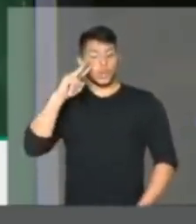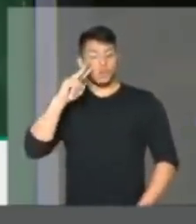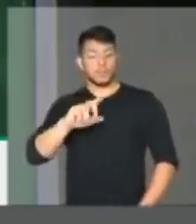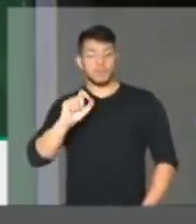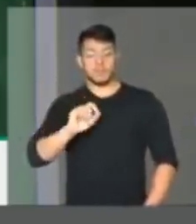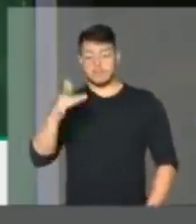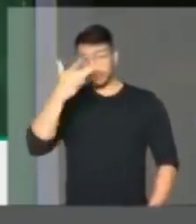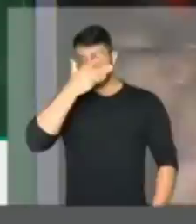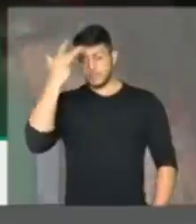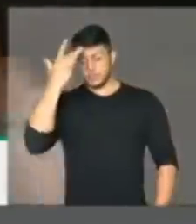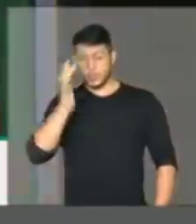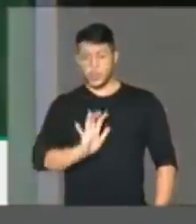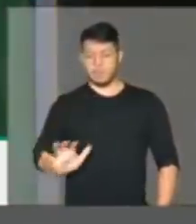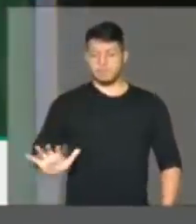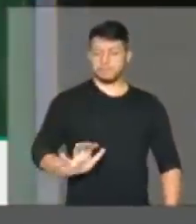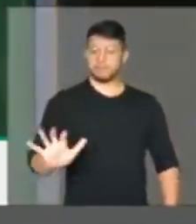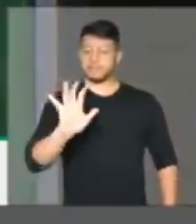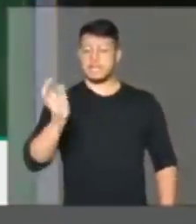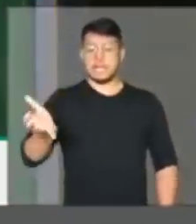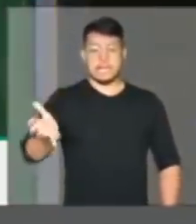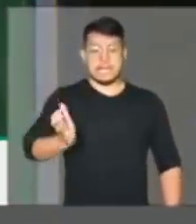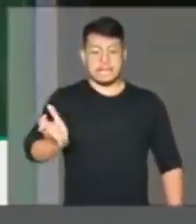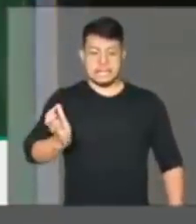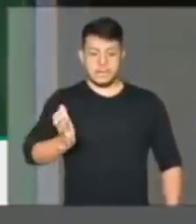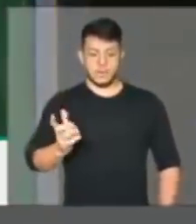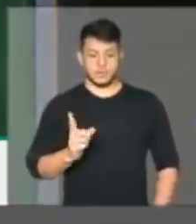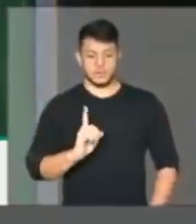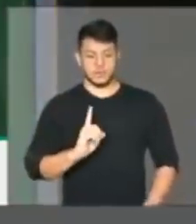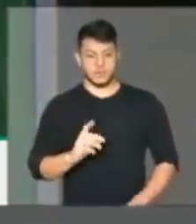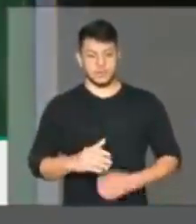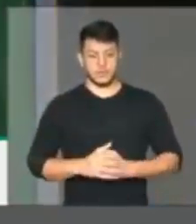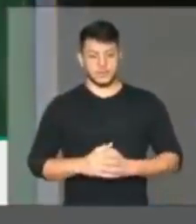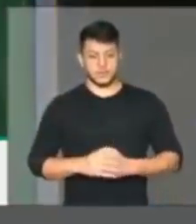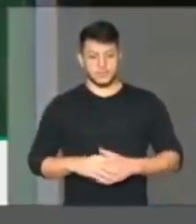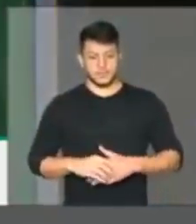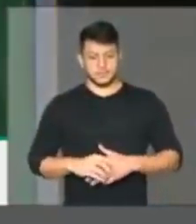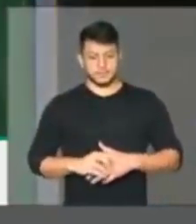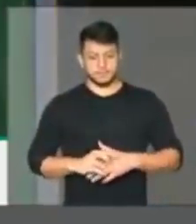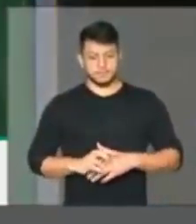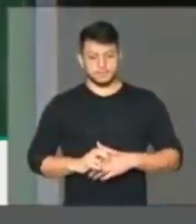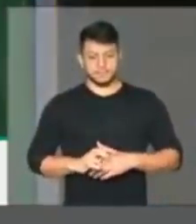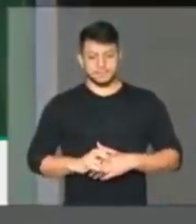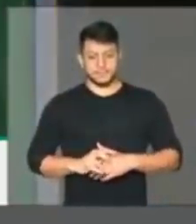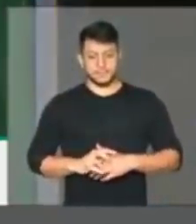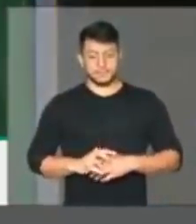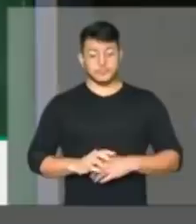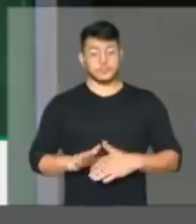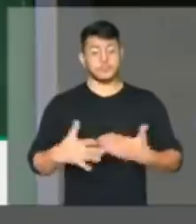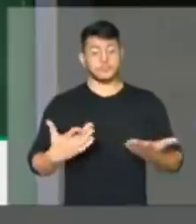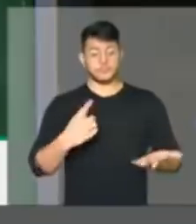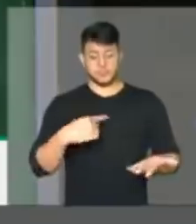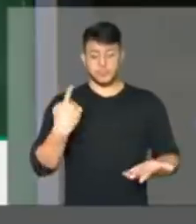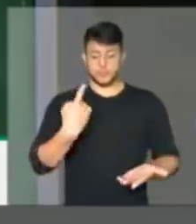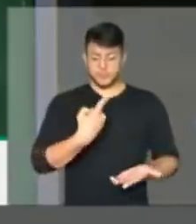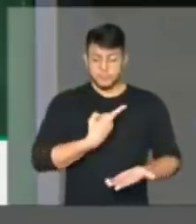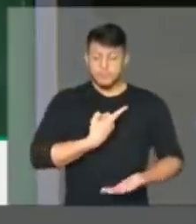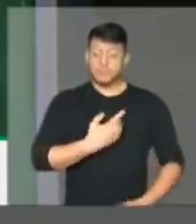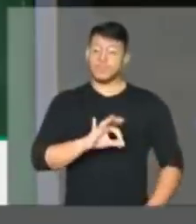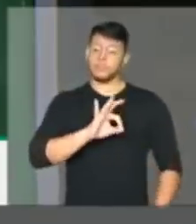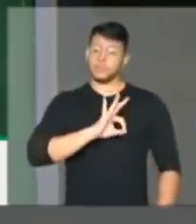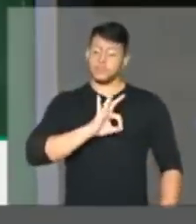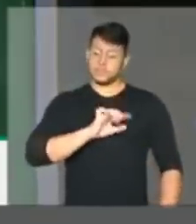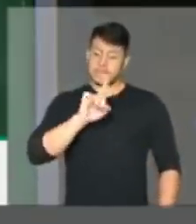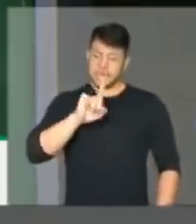com a R-15 sendo milionário, tendo nascido ali na Faria Lima ou trabalhando no mercado financeiro. A nossa polícia, em regra,